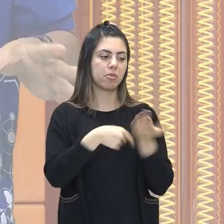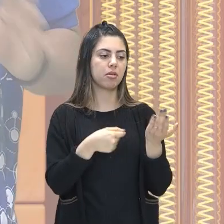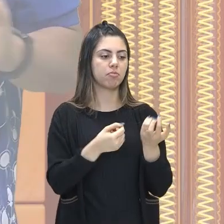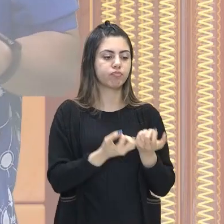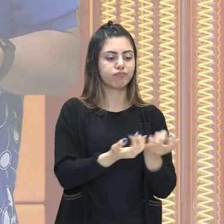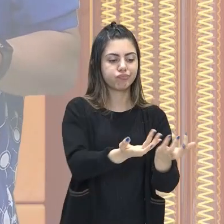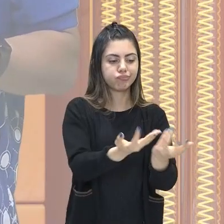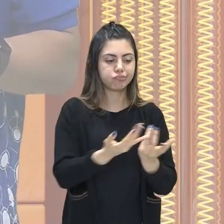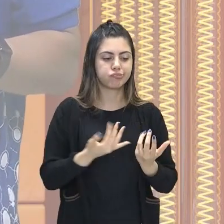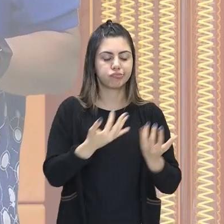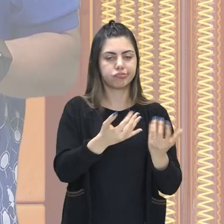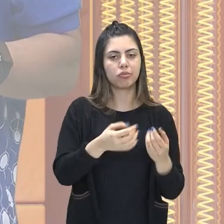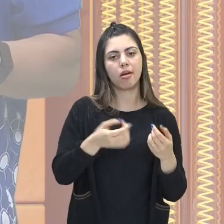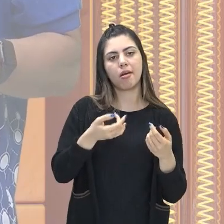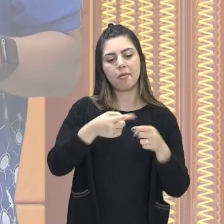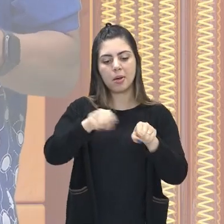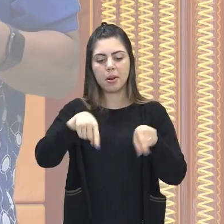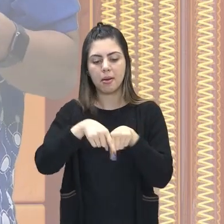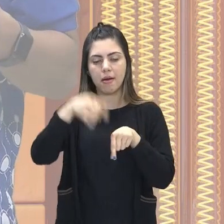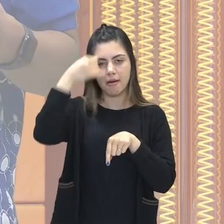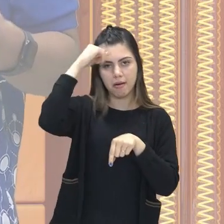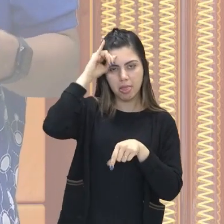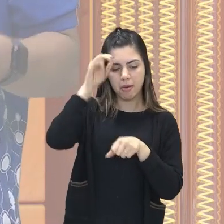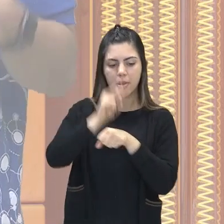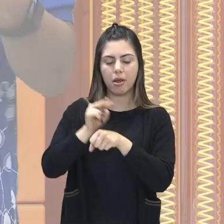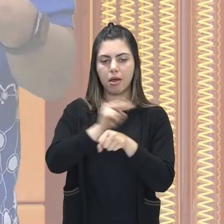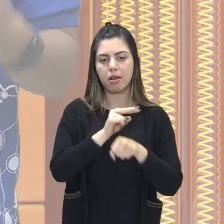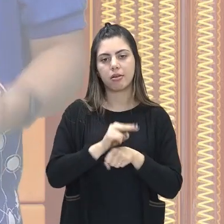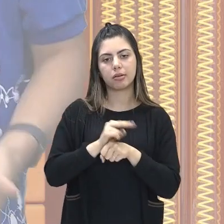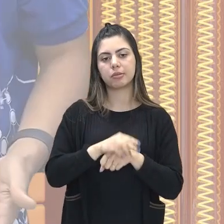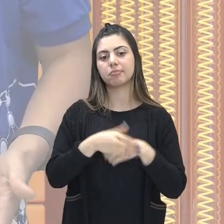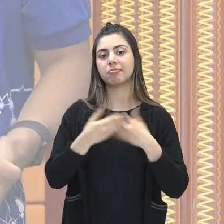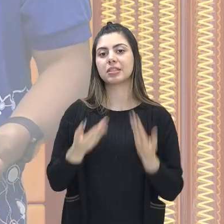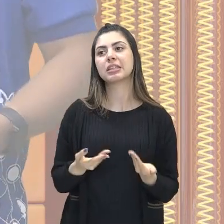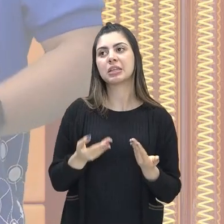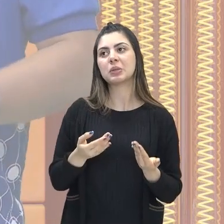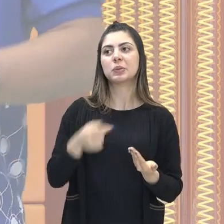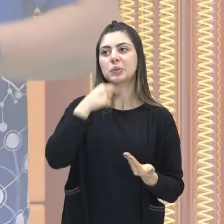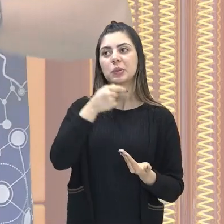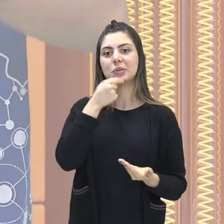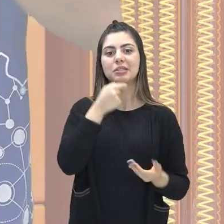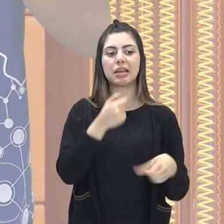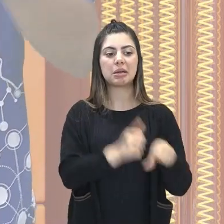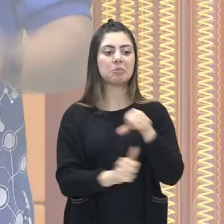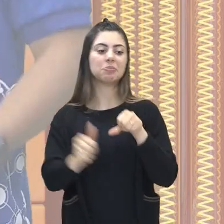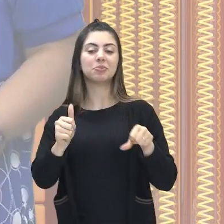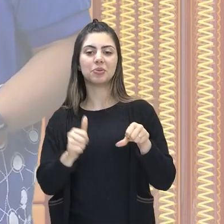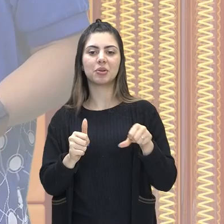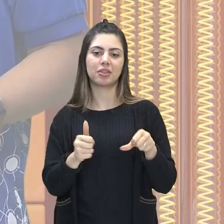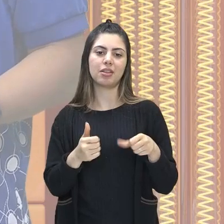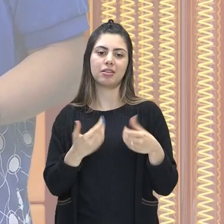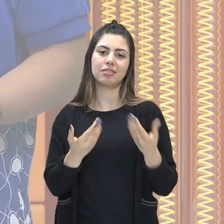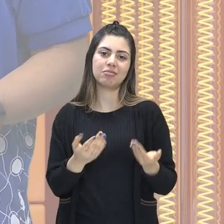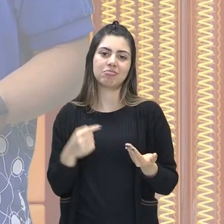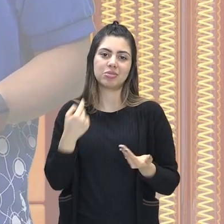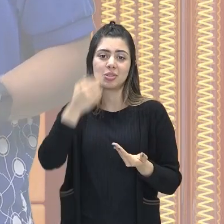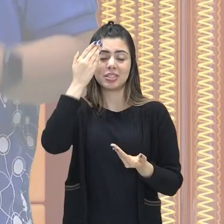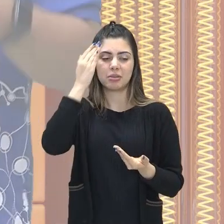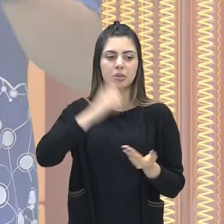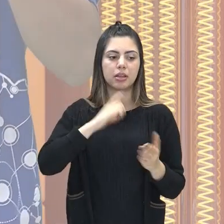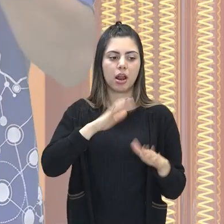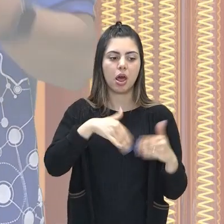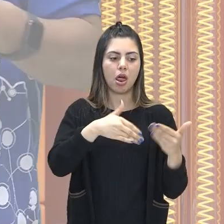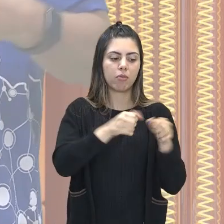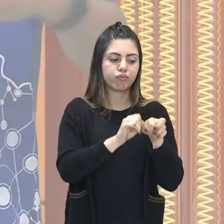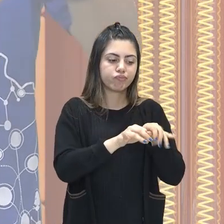uma coisa assim que a gente pode dizer que não tem mais volta, né? Uma coisa assim que está cada vez mais